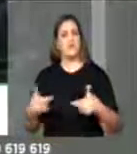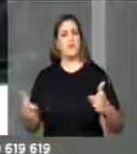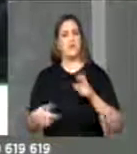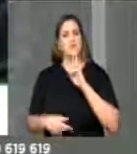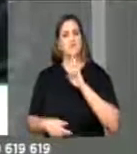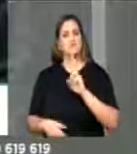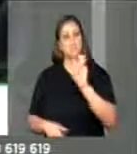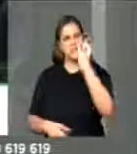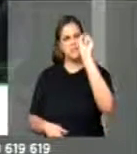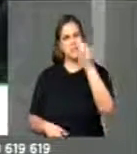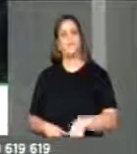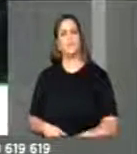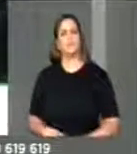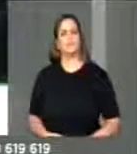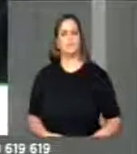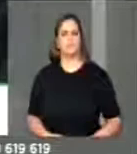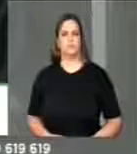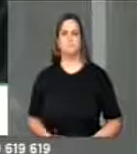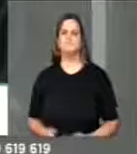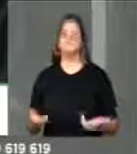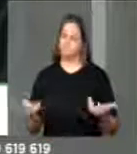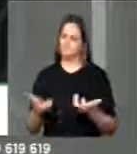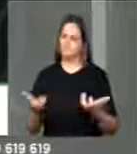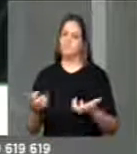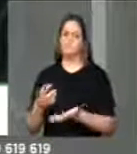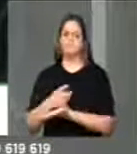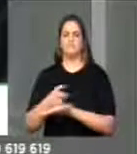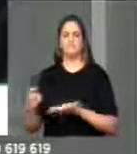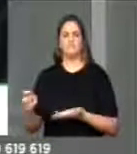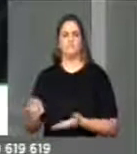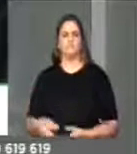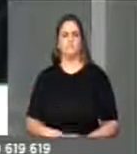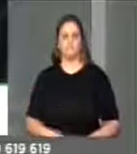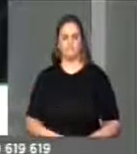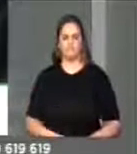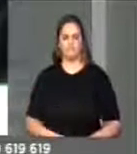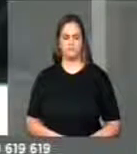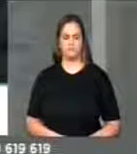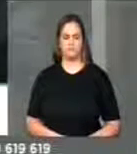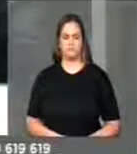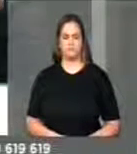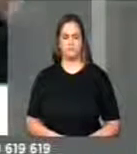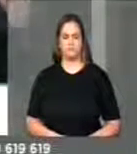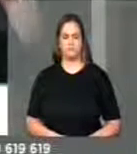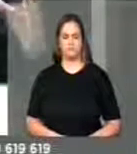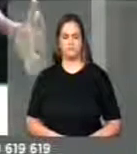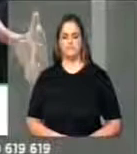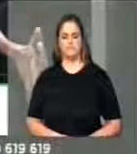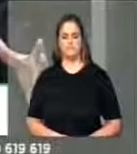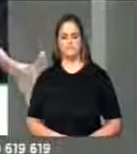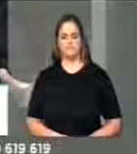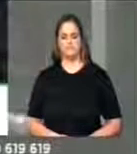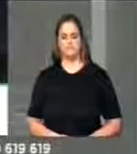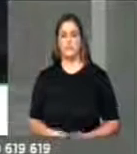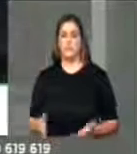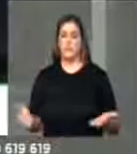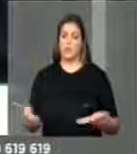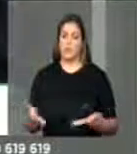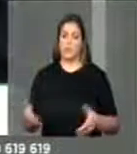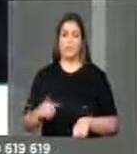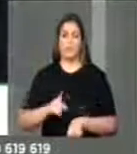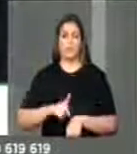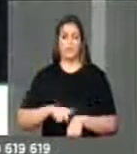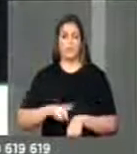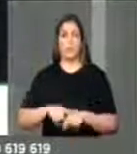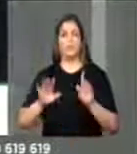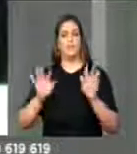voz, sim, pela abertura do processo de impeachment. Hoje é o encerramento,